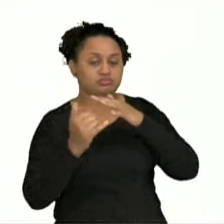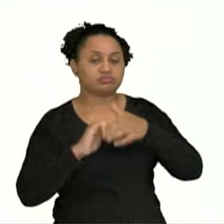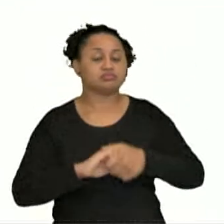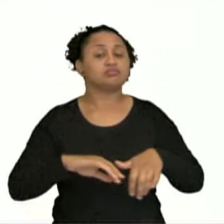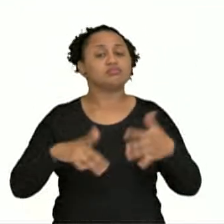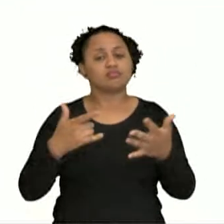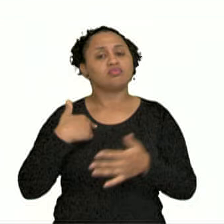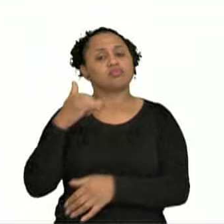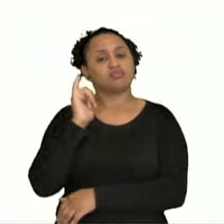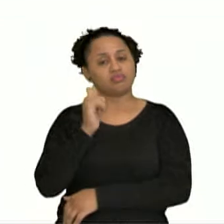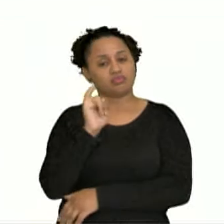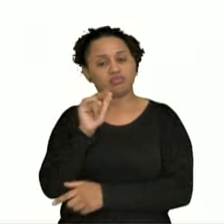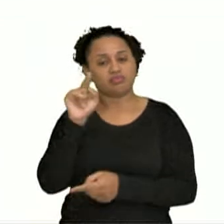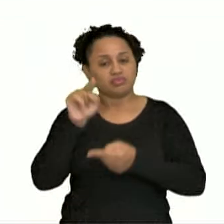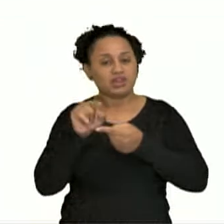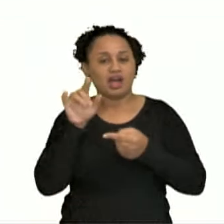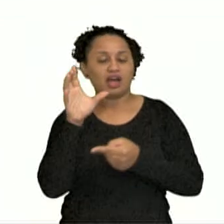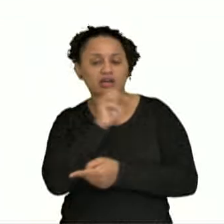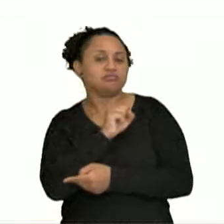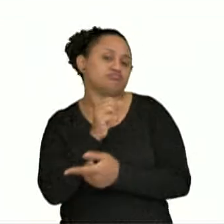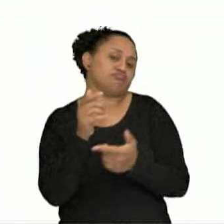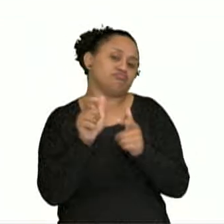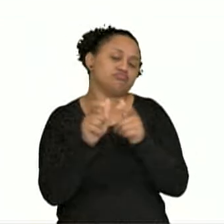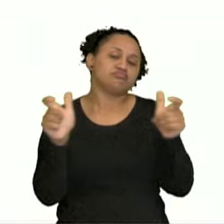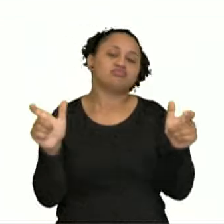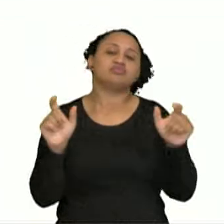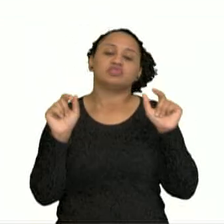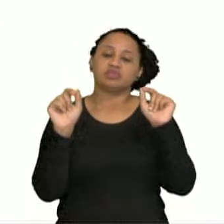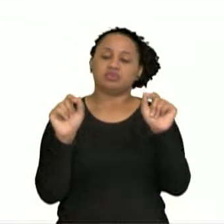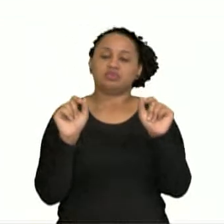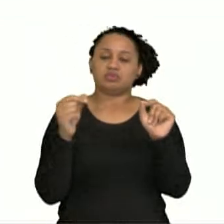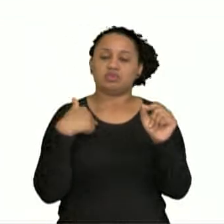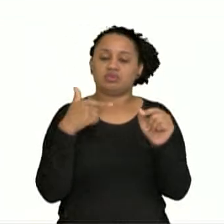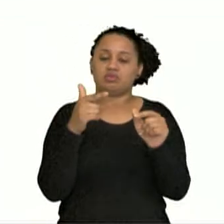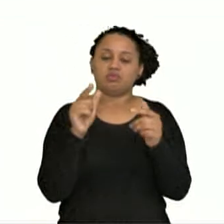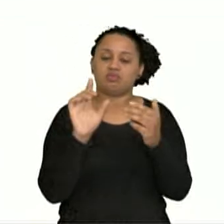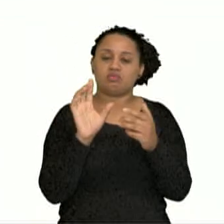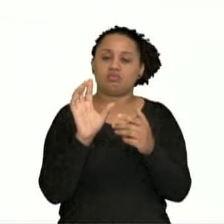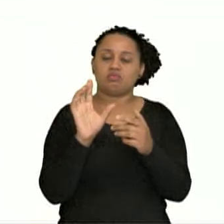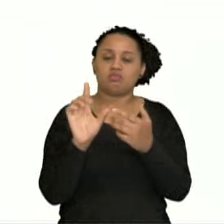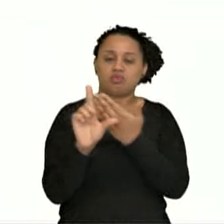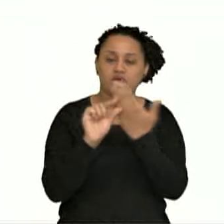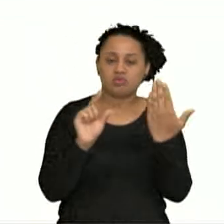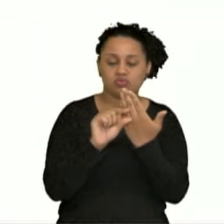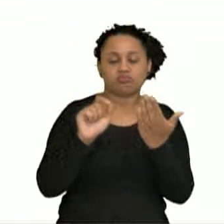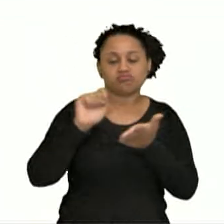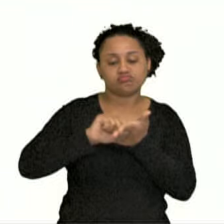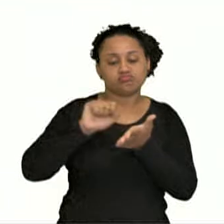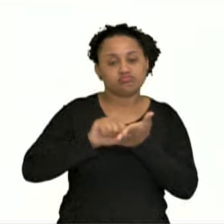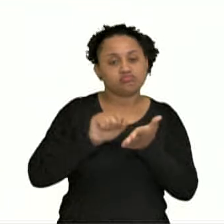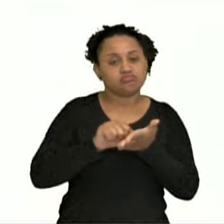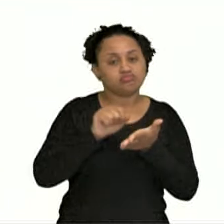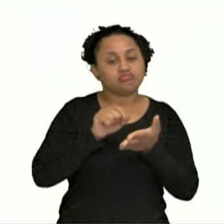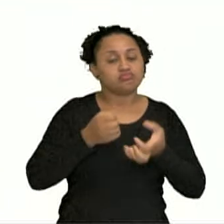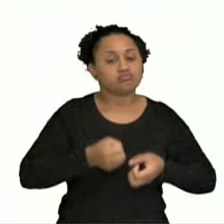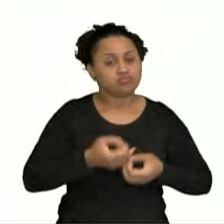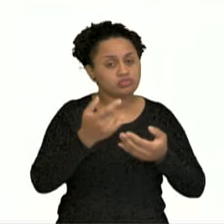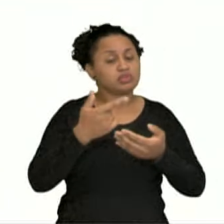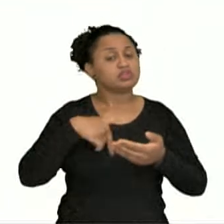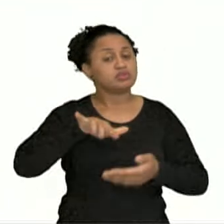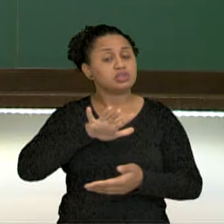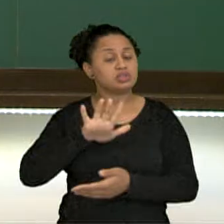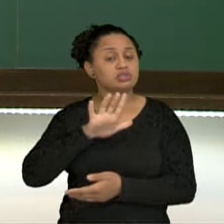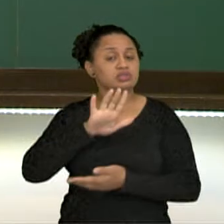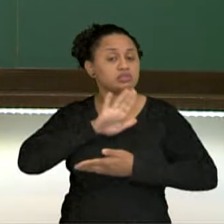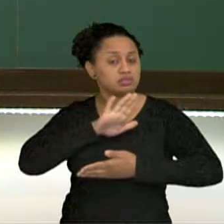narrativa breve. Geralmente, né, o autor faz o depoimento com um tema que ele já vivenciou em